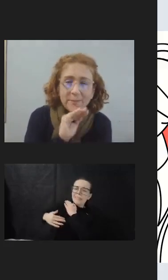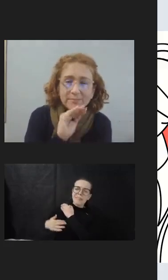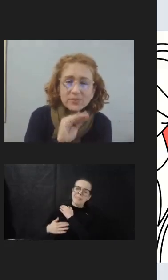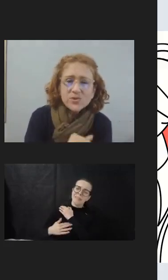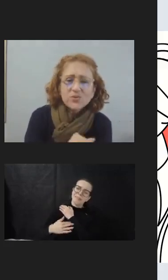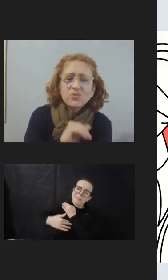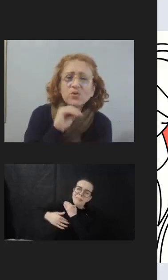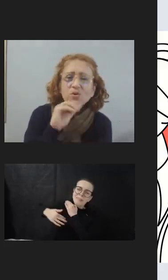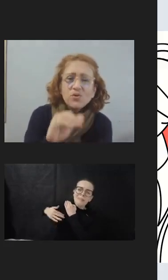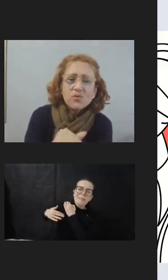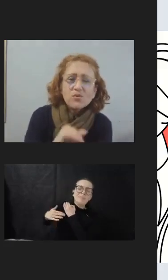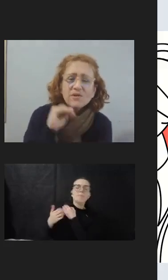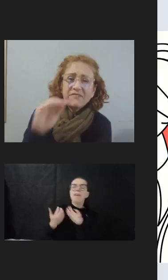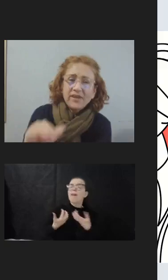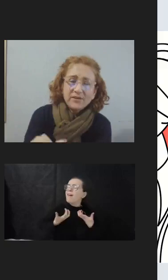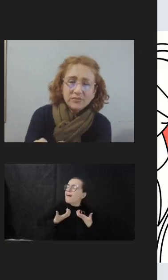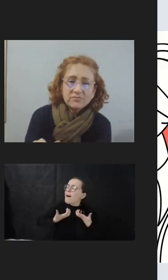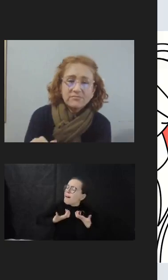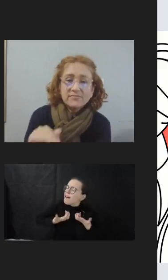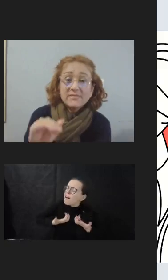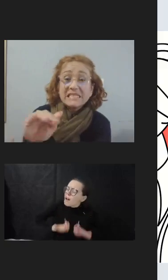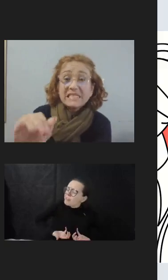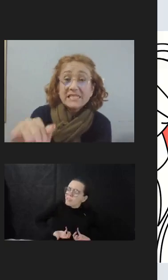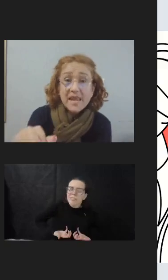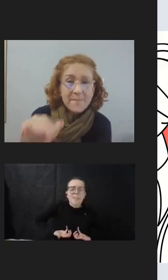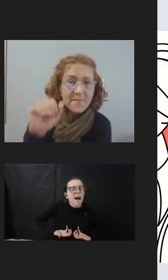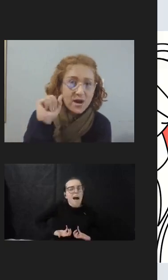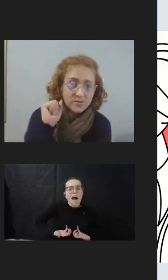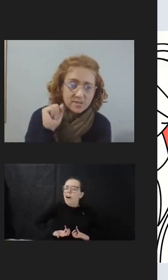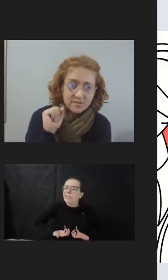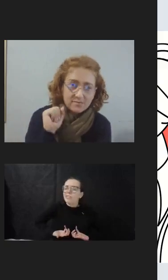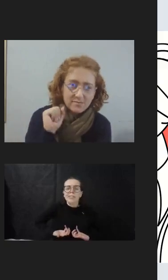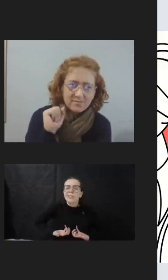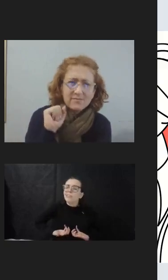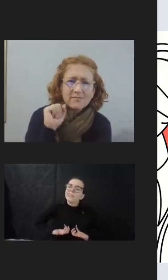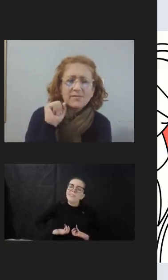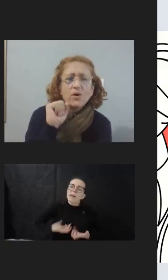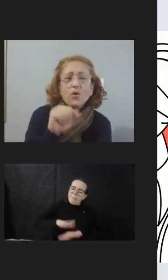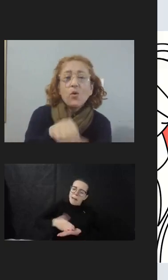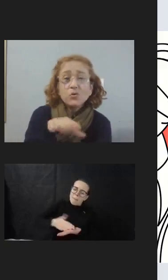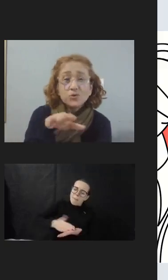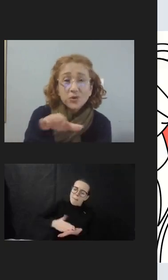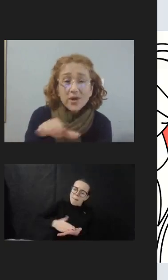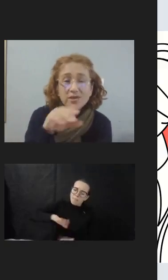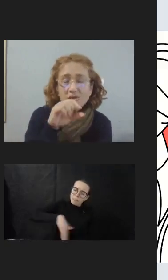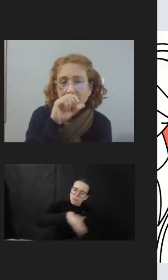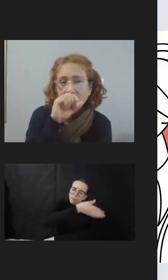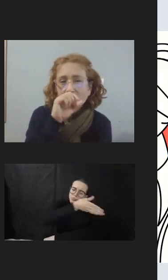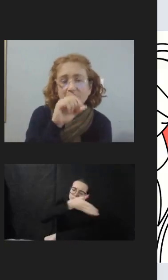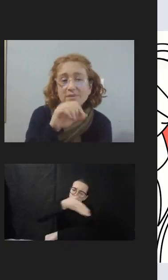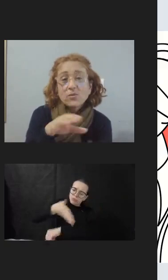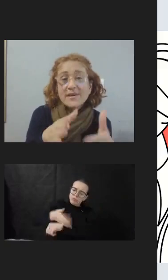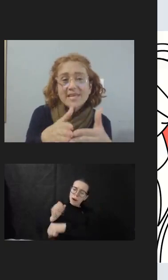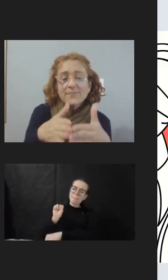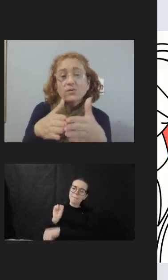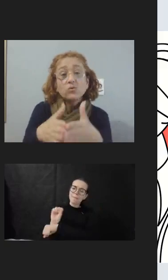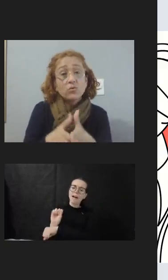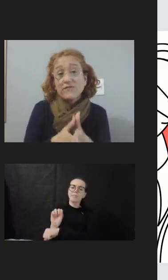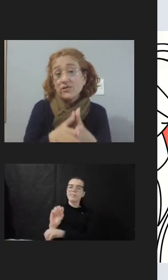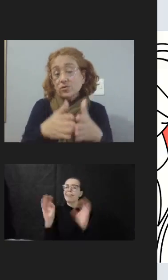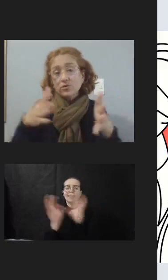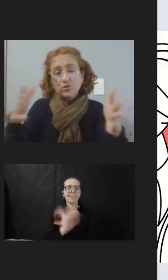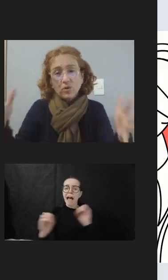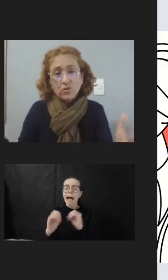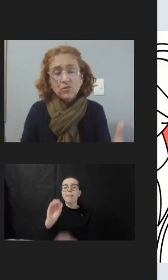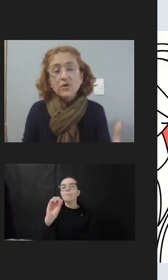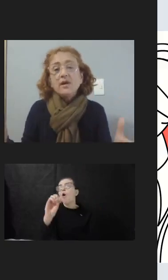cansaço após um longo evento sem pausa. Ou com trocas, ou tipo assim, a equipe era um